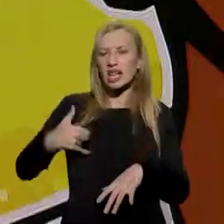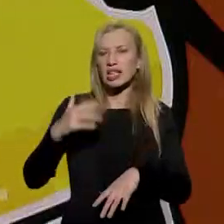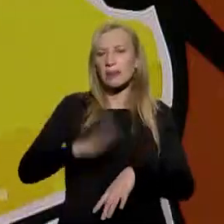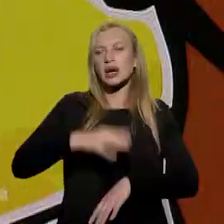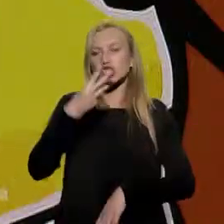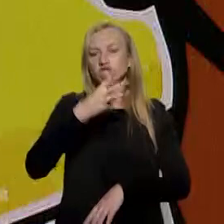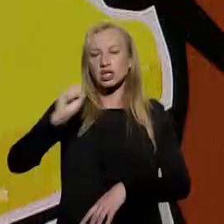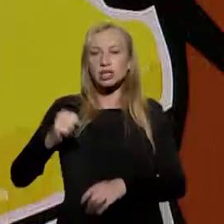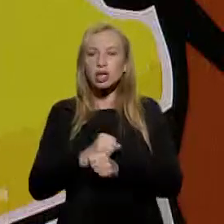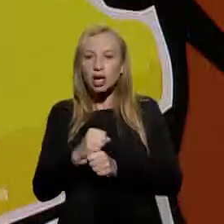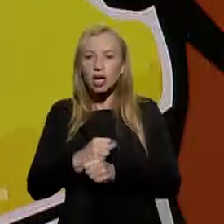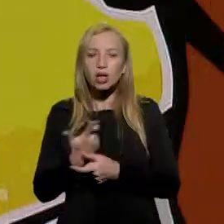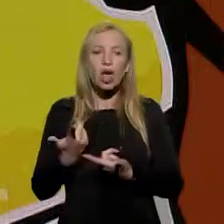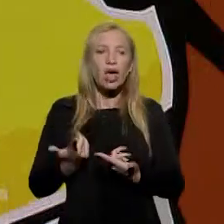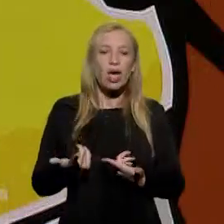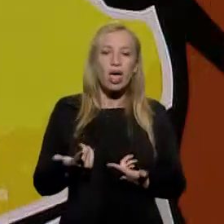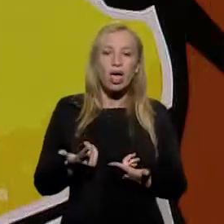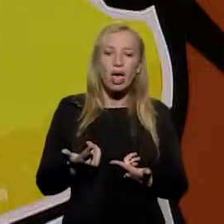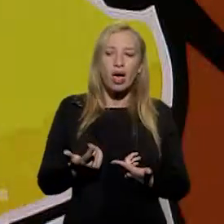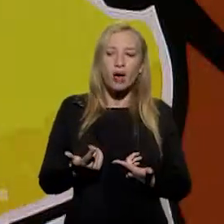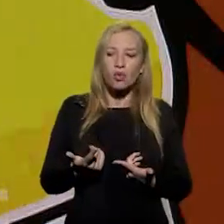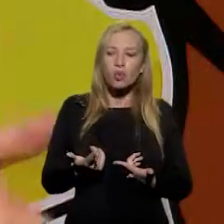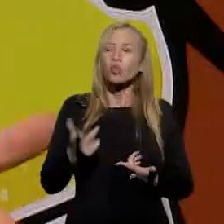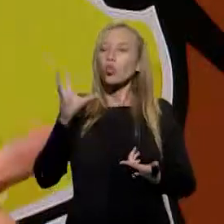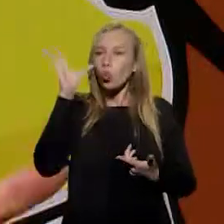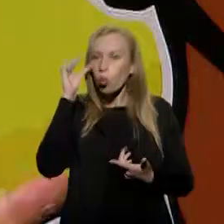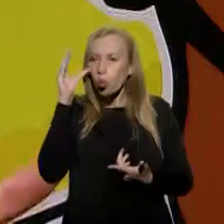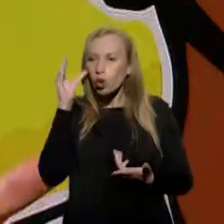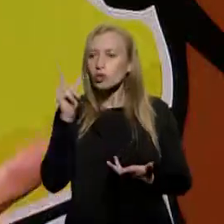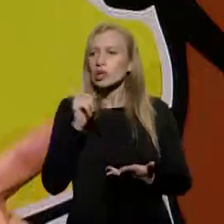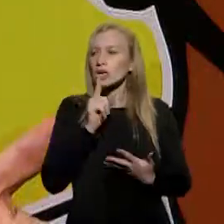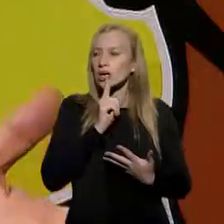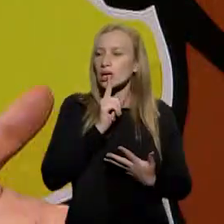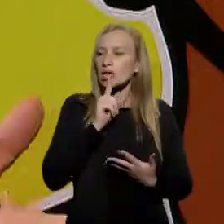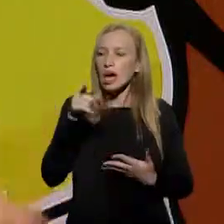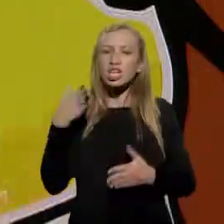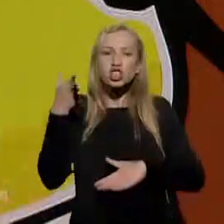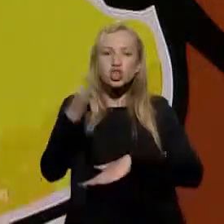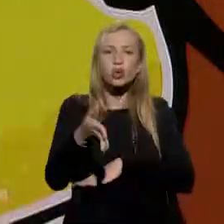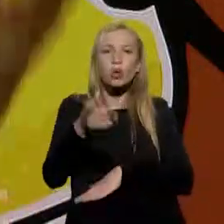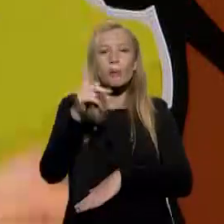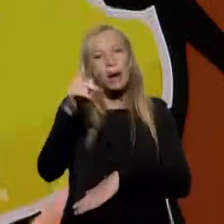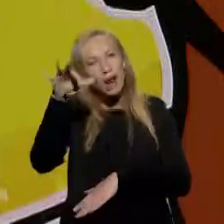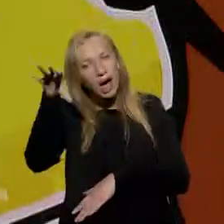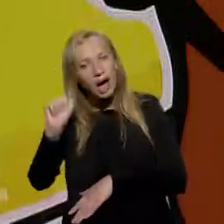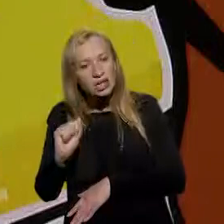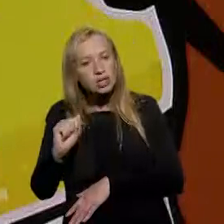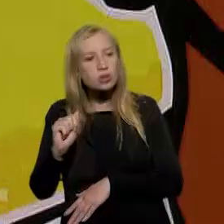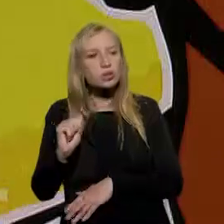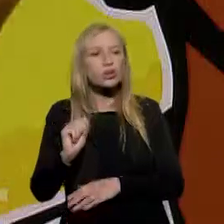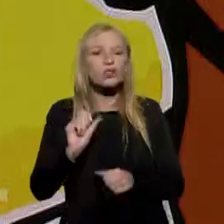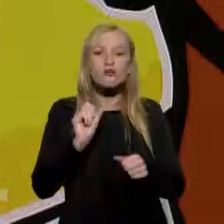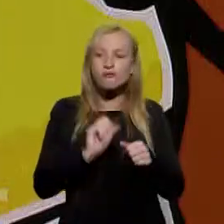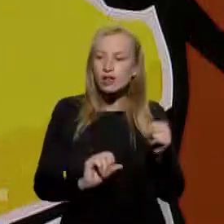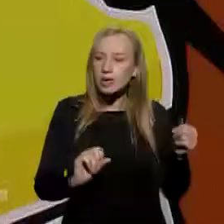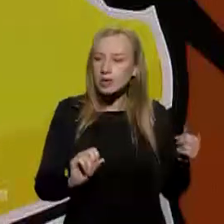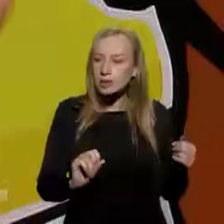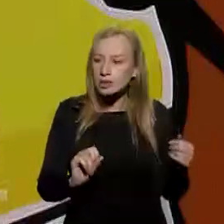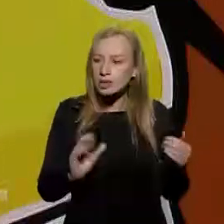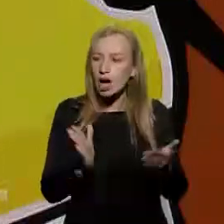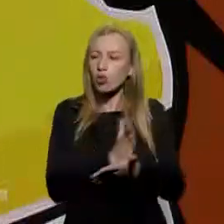anos e ela e ela mas o que é curioso é que ela chegou ao palácio promoveu ainda